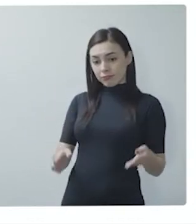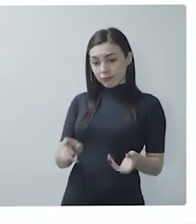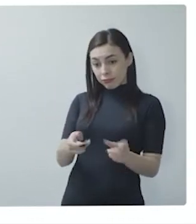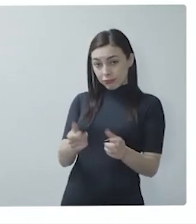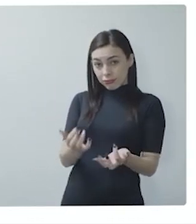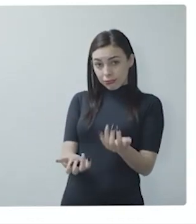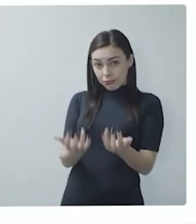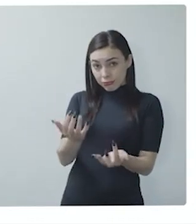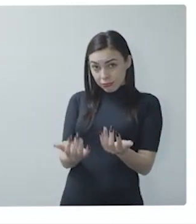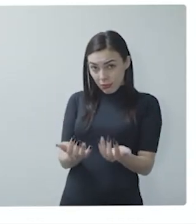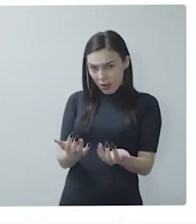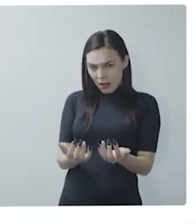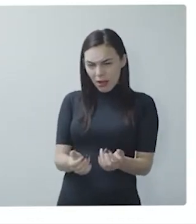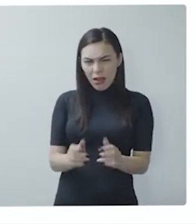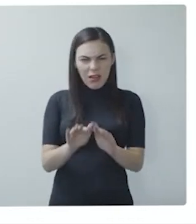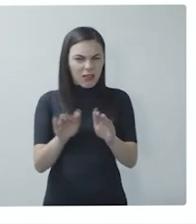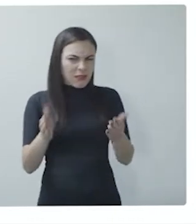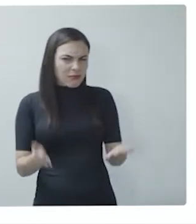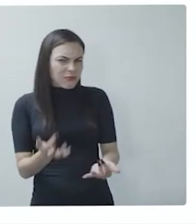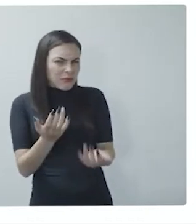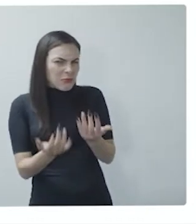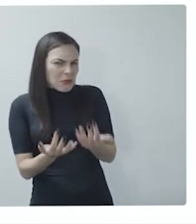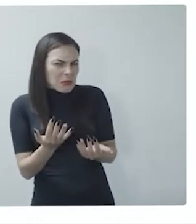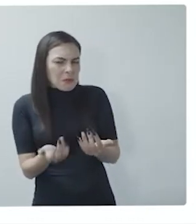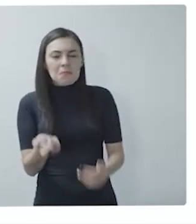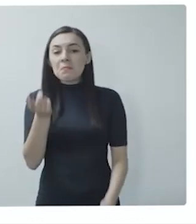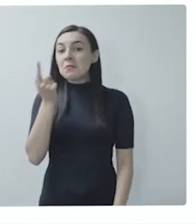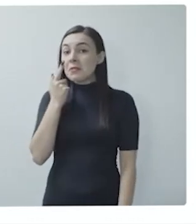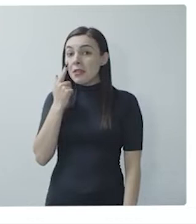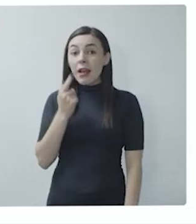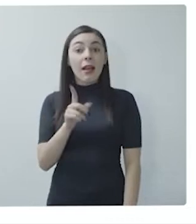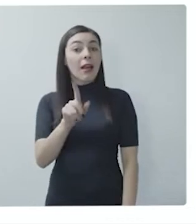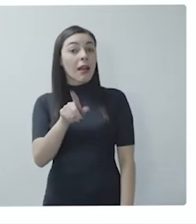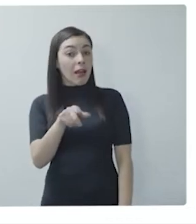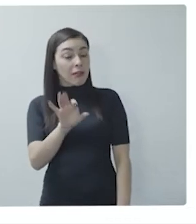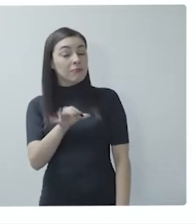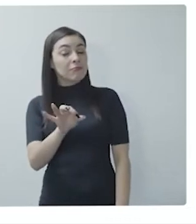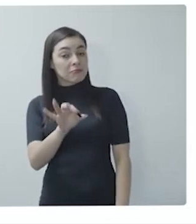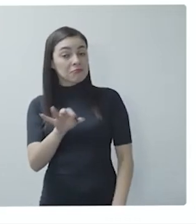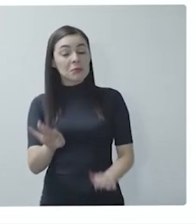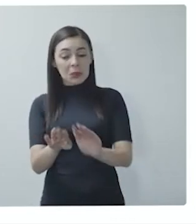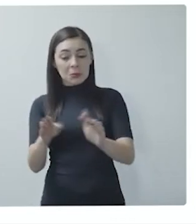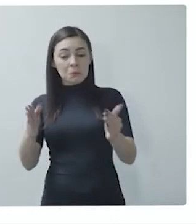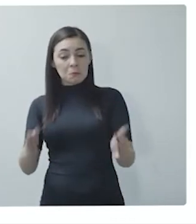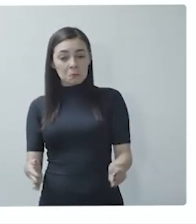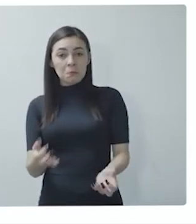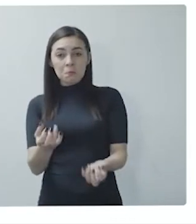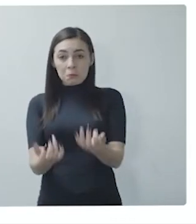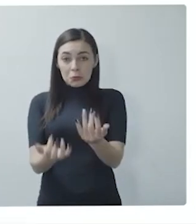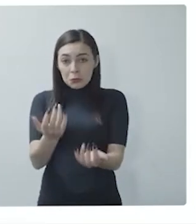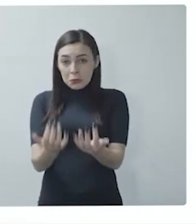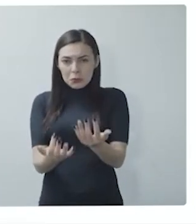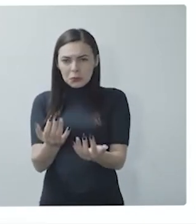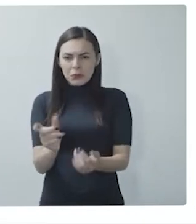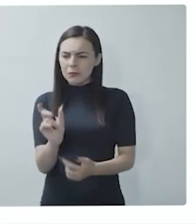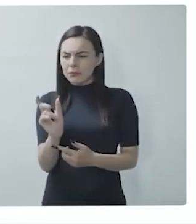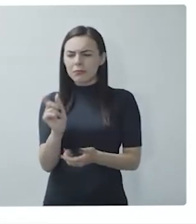Fogão! Fogão? Vamos ver lá. É o fogão mesmo. E vamos ver como é que escreve